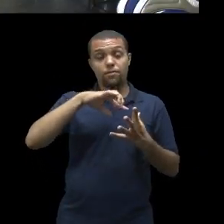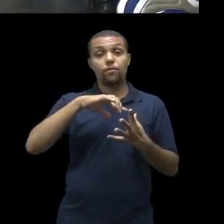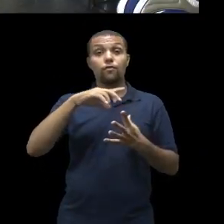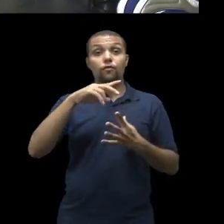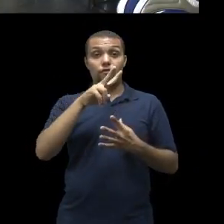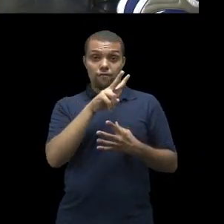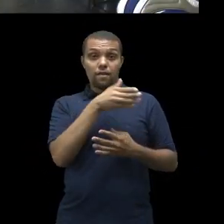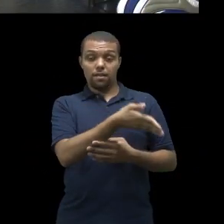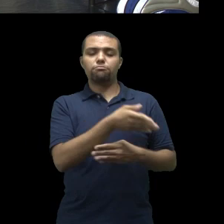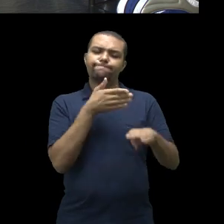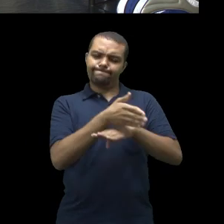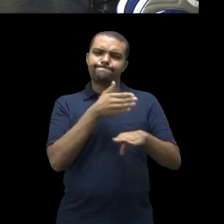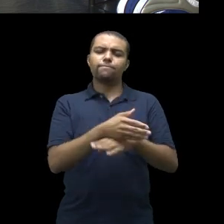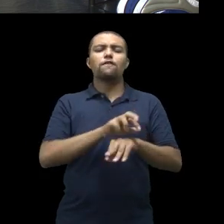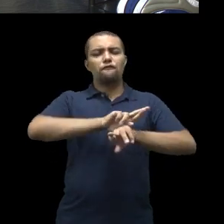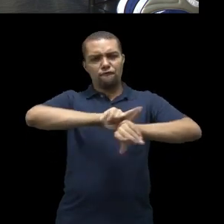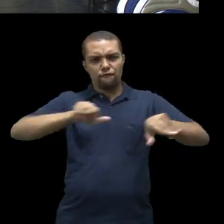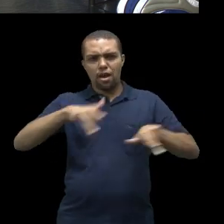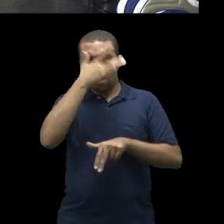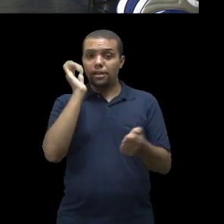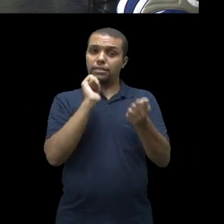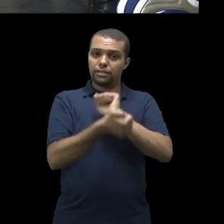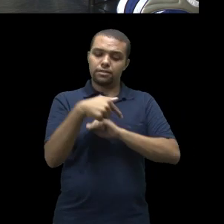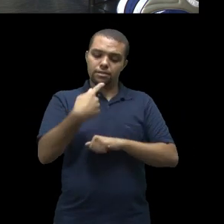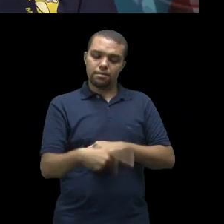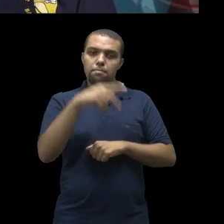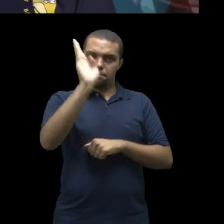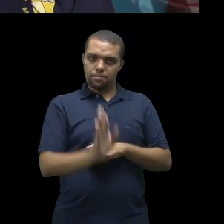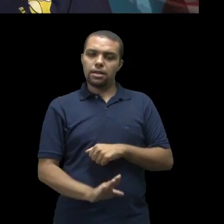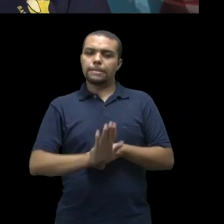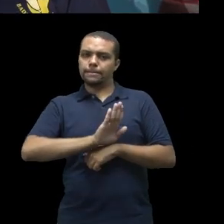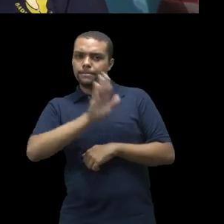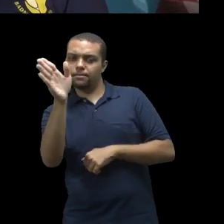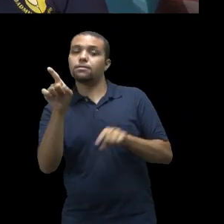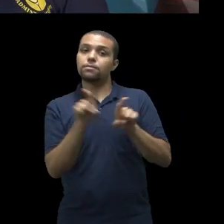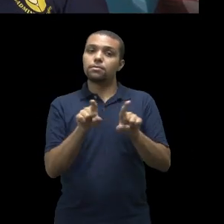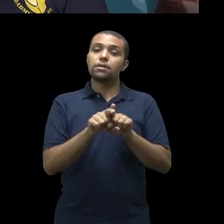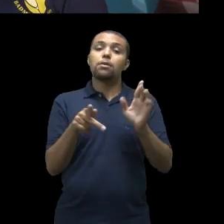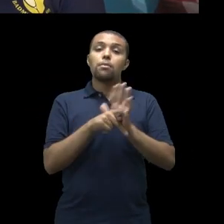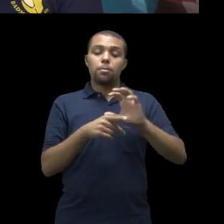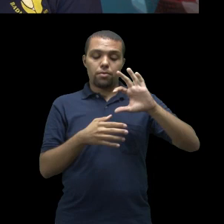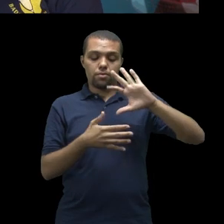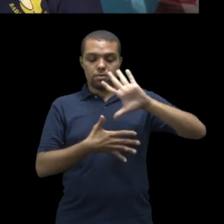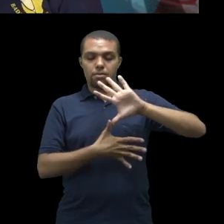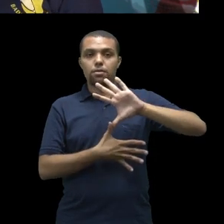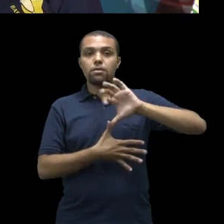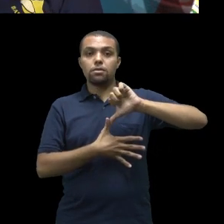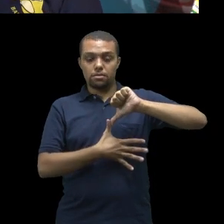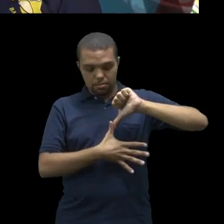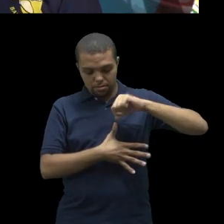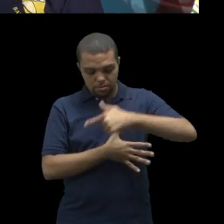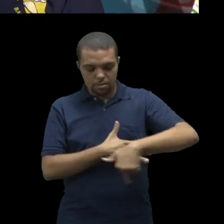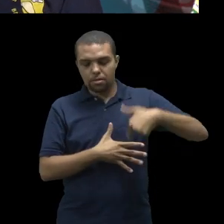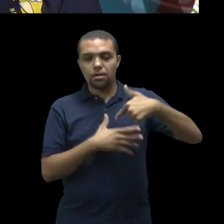que o Vinícius participou, né, e vários atletas brasileiros, né, uhum, nessa idade de jovens, é de torneios